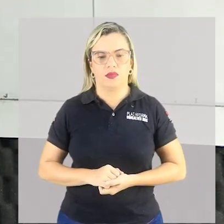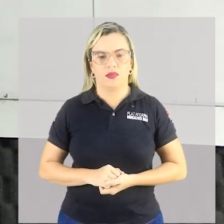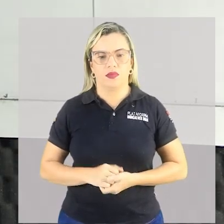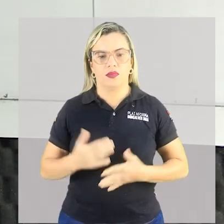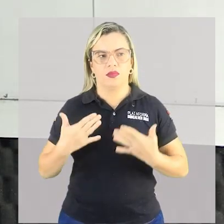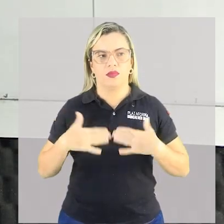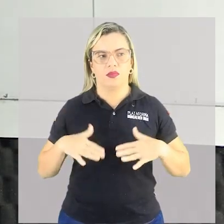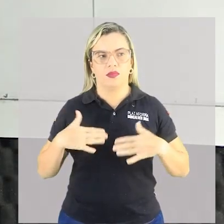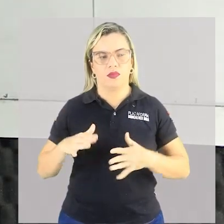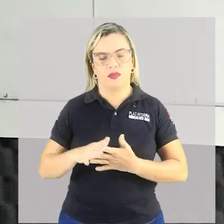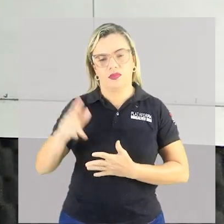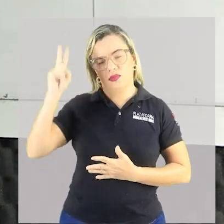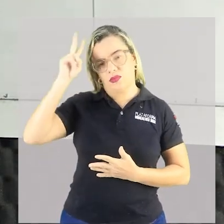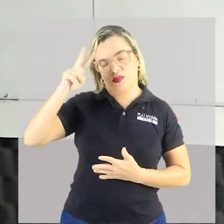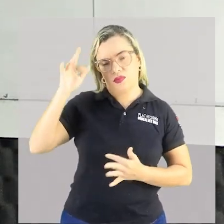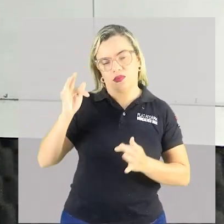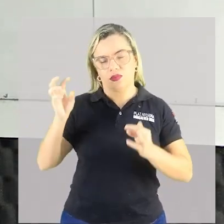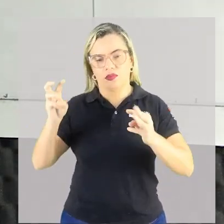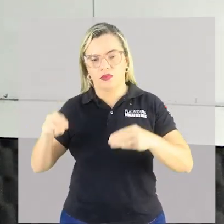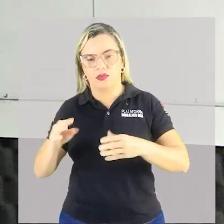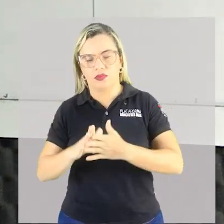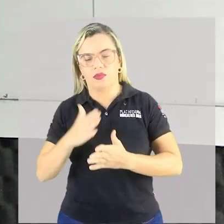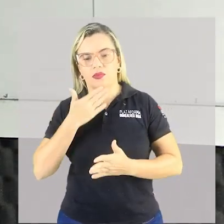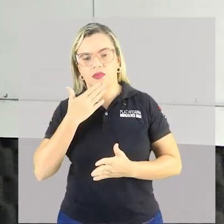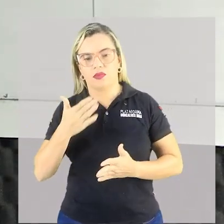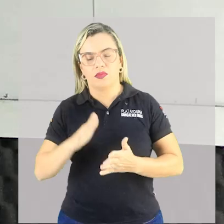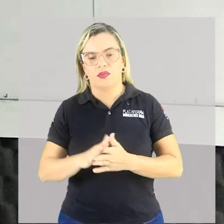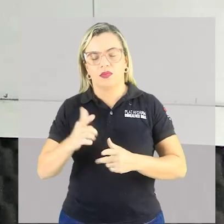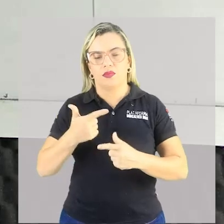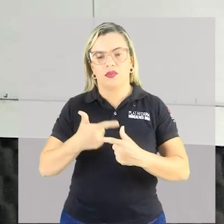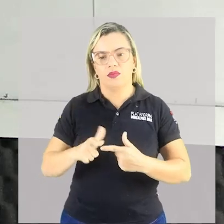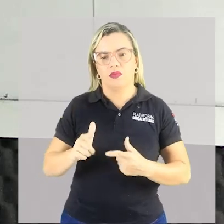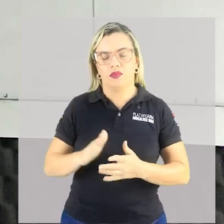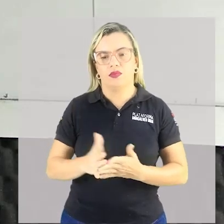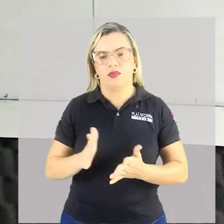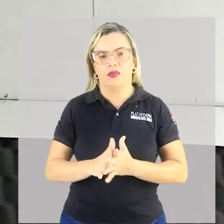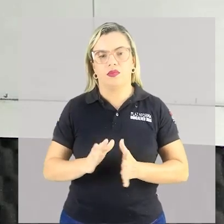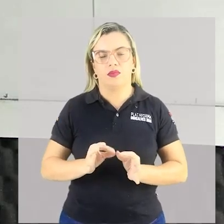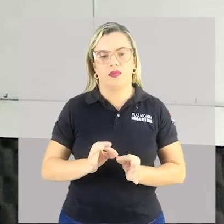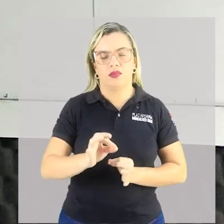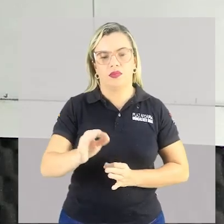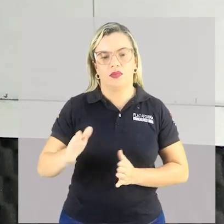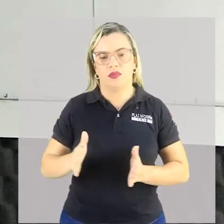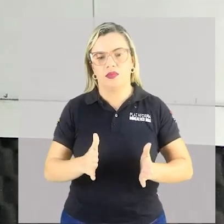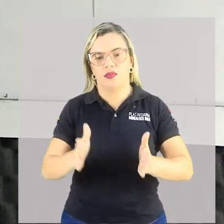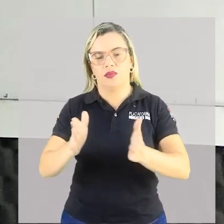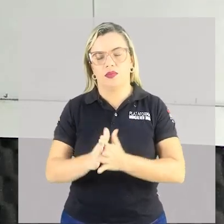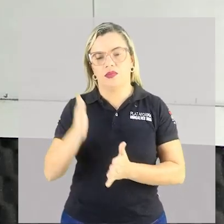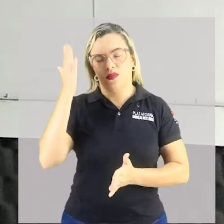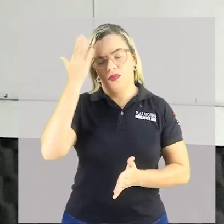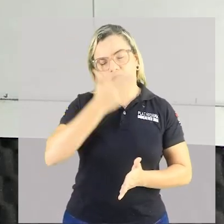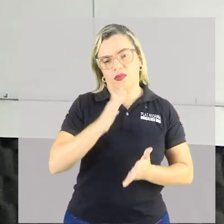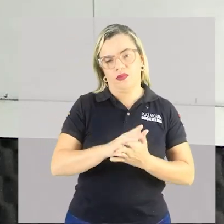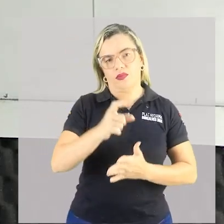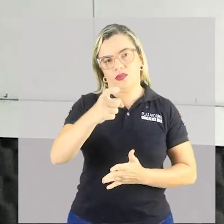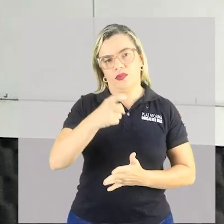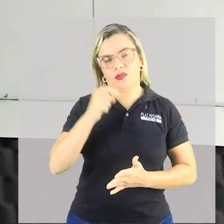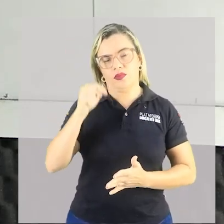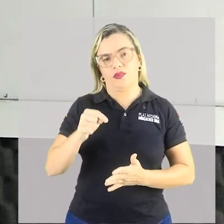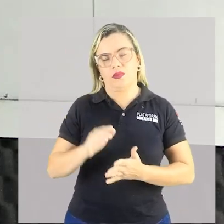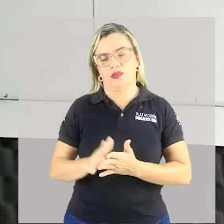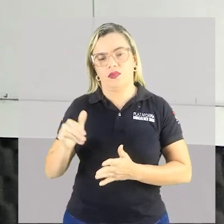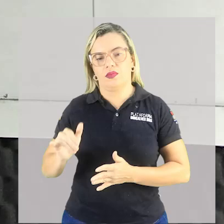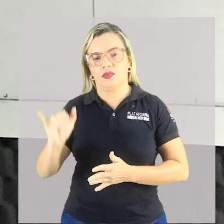Tranquilo? Lembrando, né, que no final ele está pedindo a razão, né, entre as distâncias, as cegas do motorista X pelo